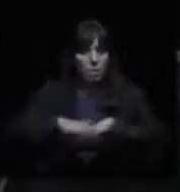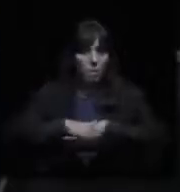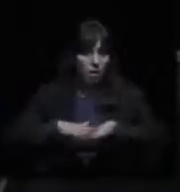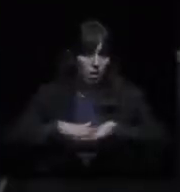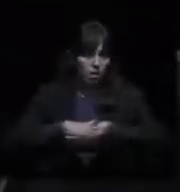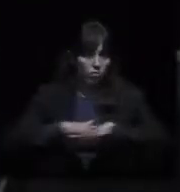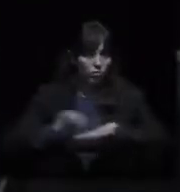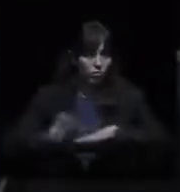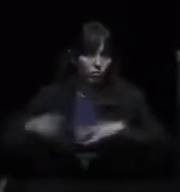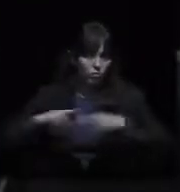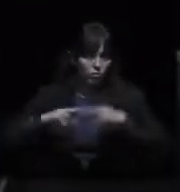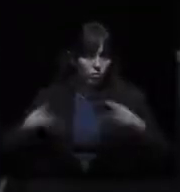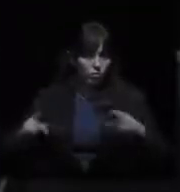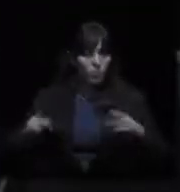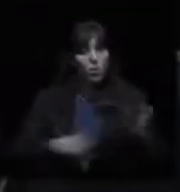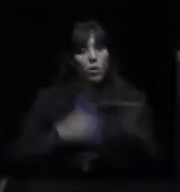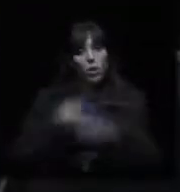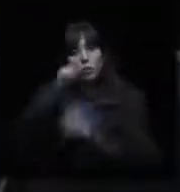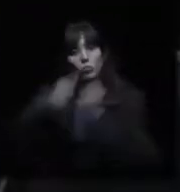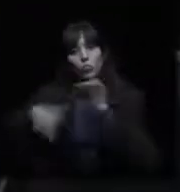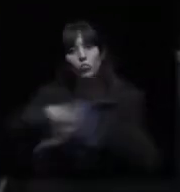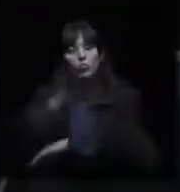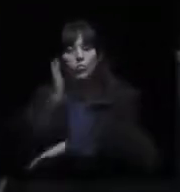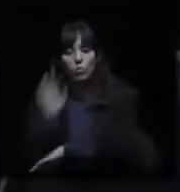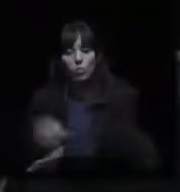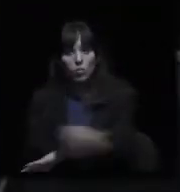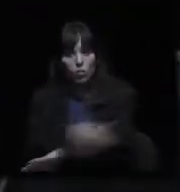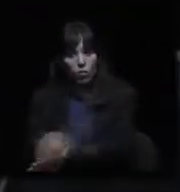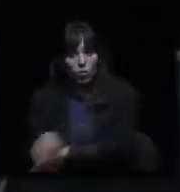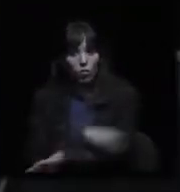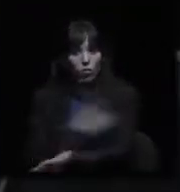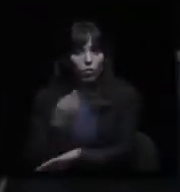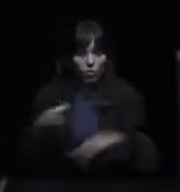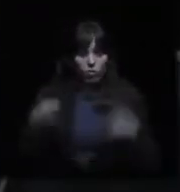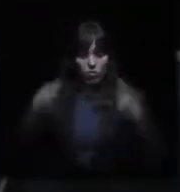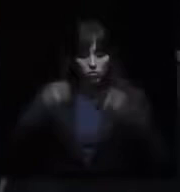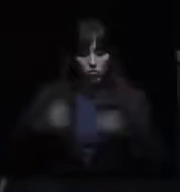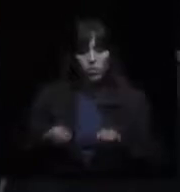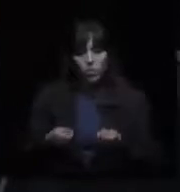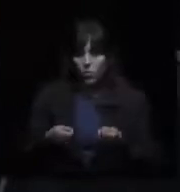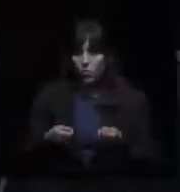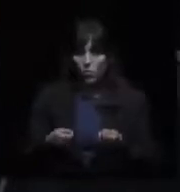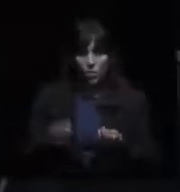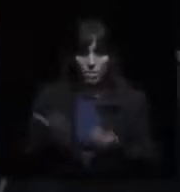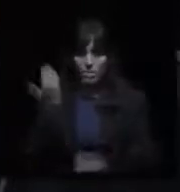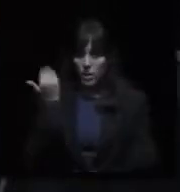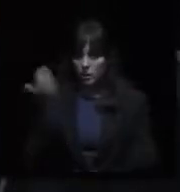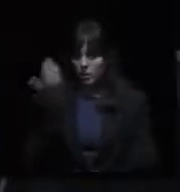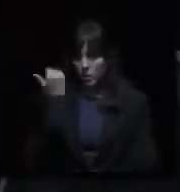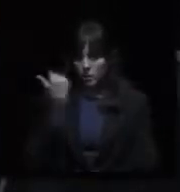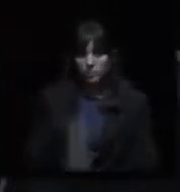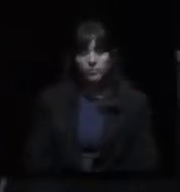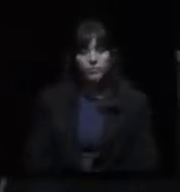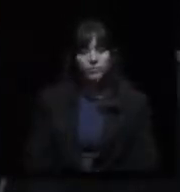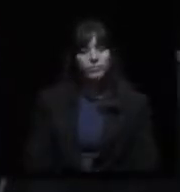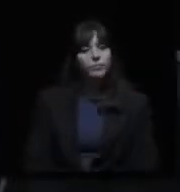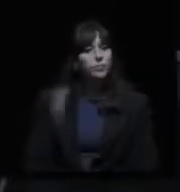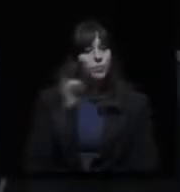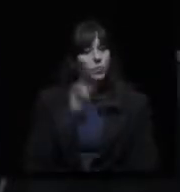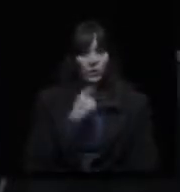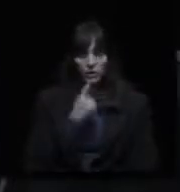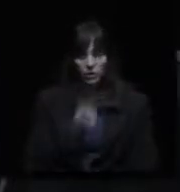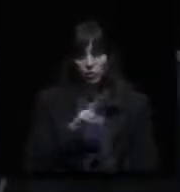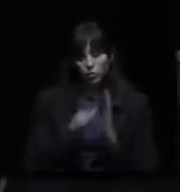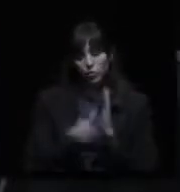municipais. Também, a nível de pessoas em situação de sem-abrigo, o investimento fica igualmente aquém. Também é importante referir que